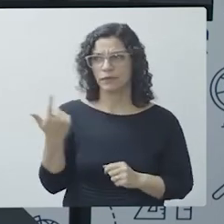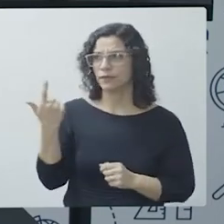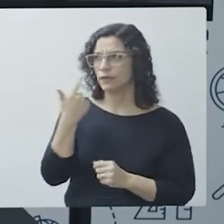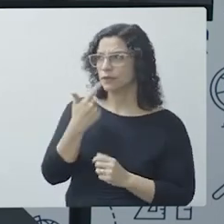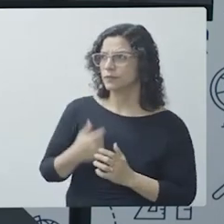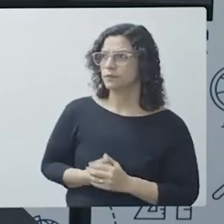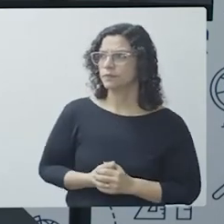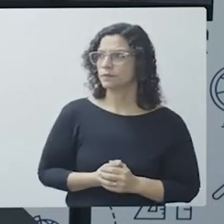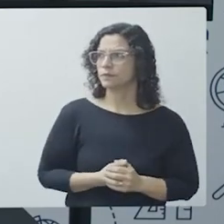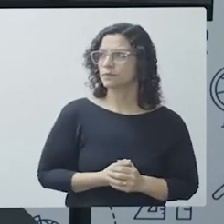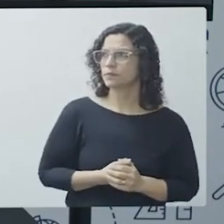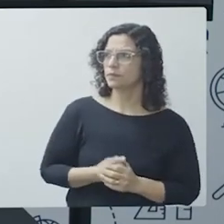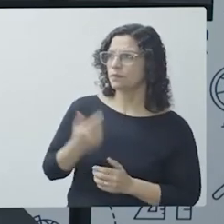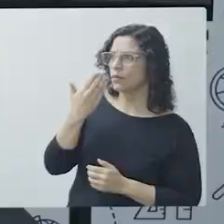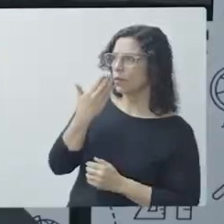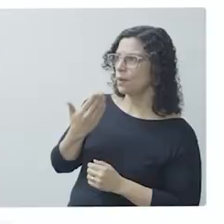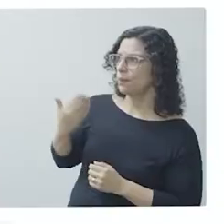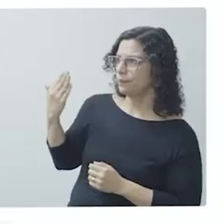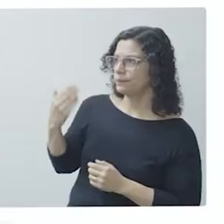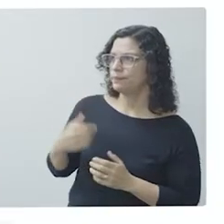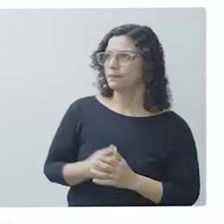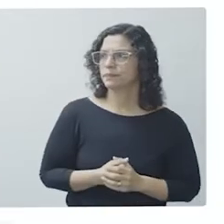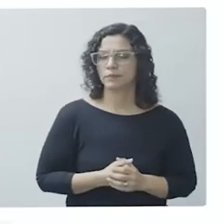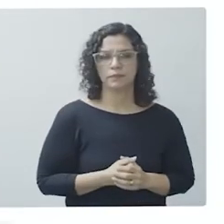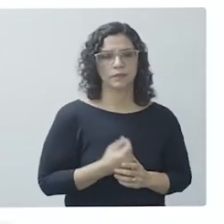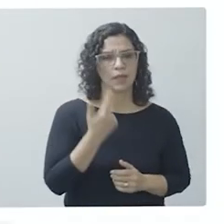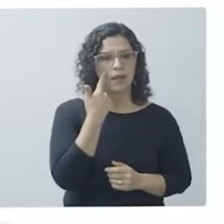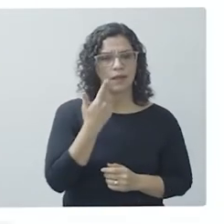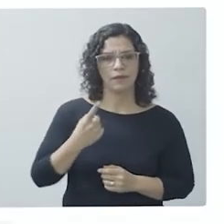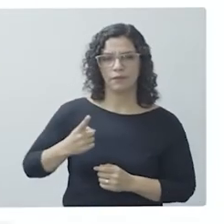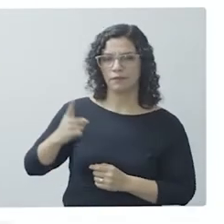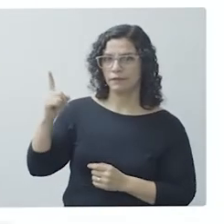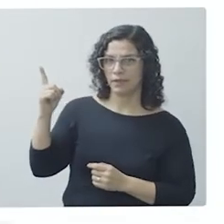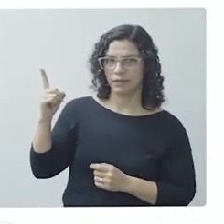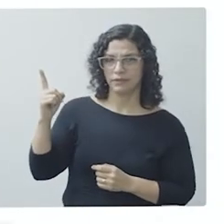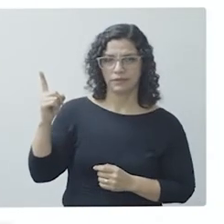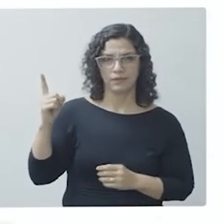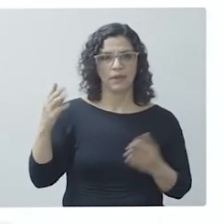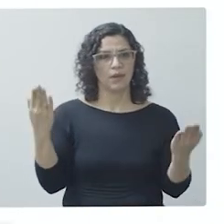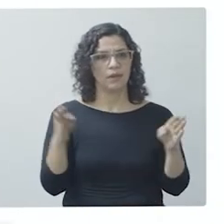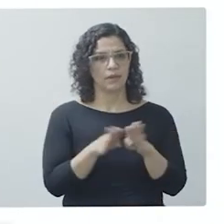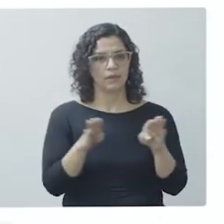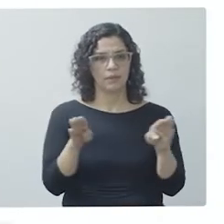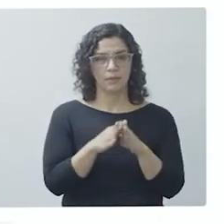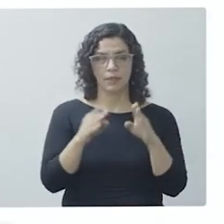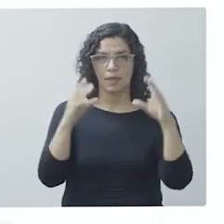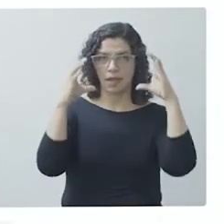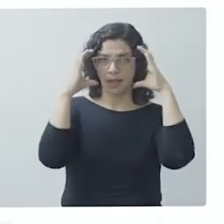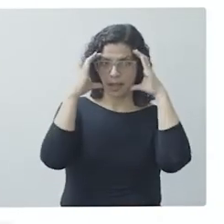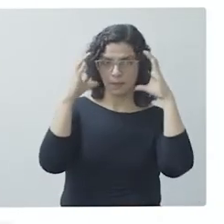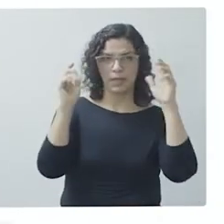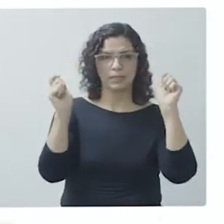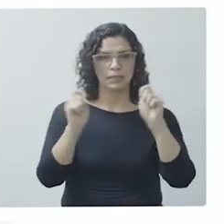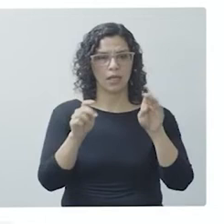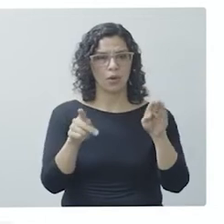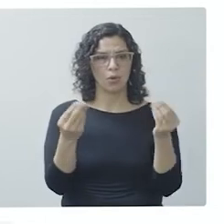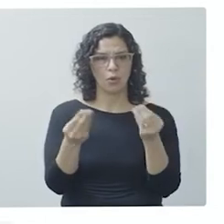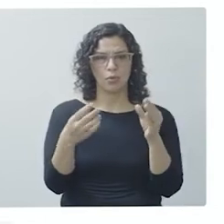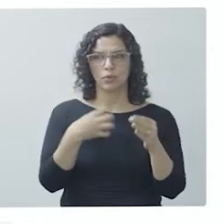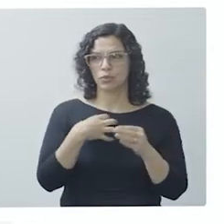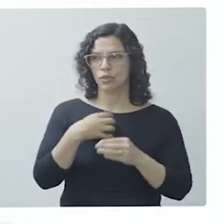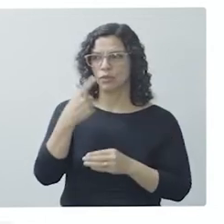ver? Olhem lá na tela de vocês. O primeiro, então, a cabeça